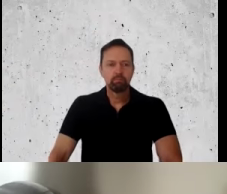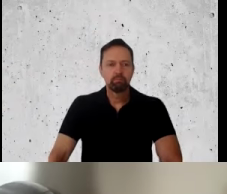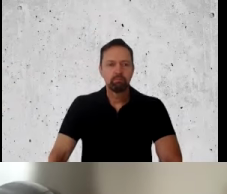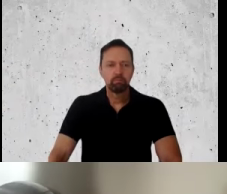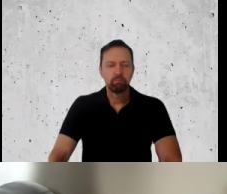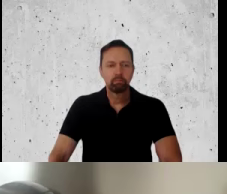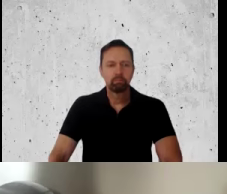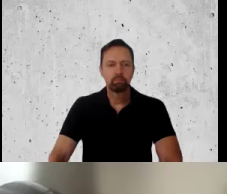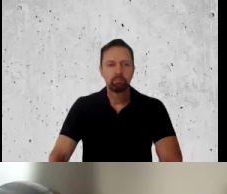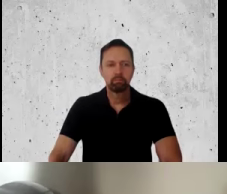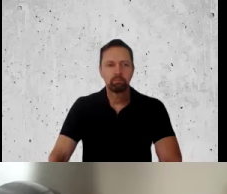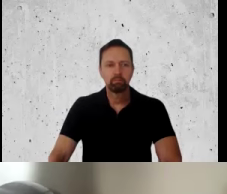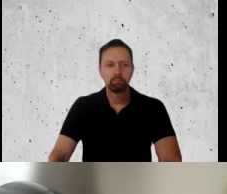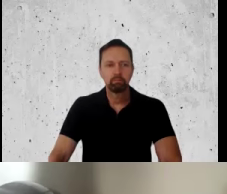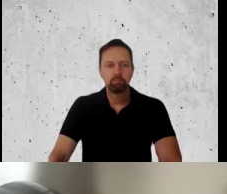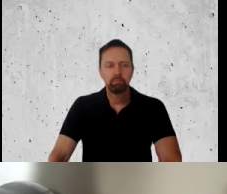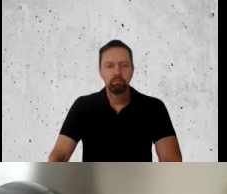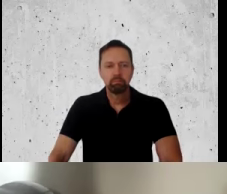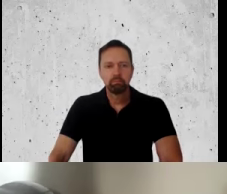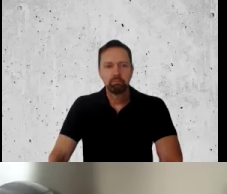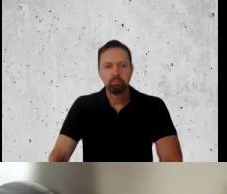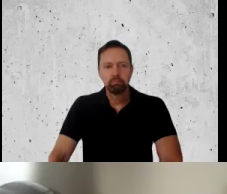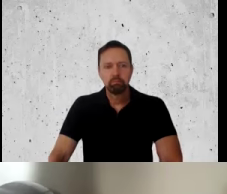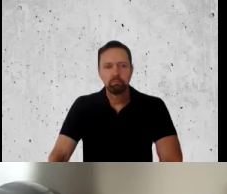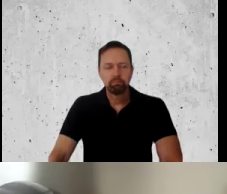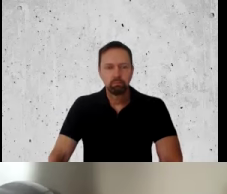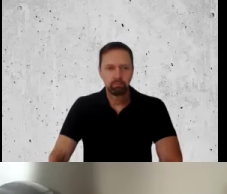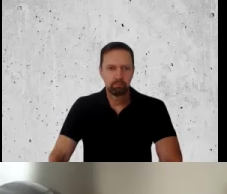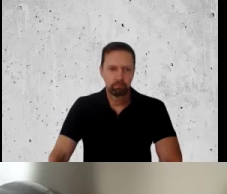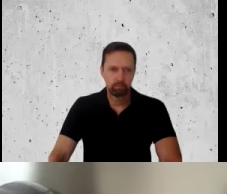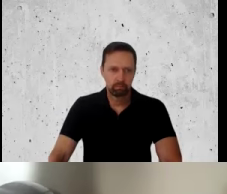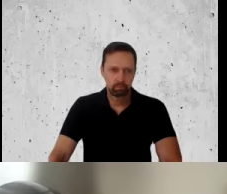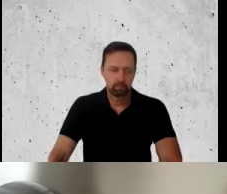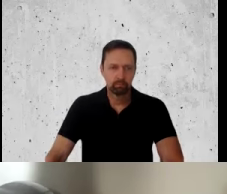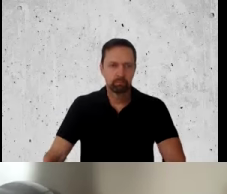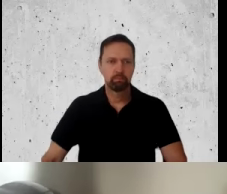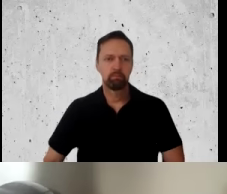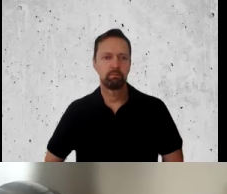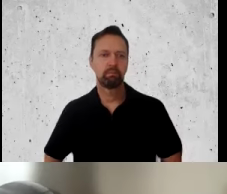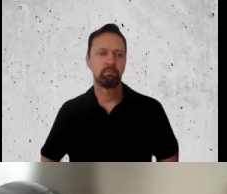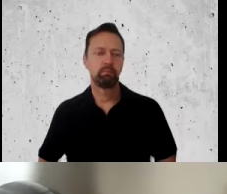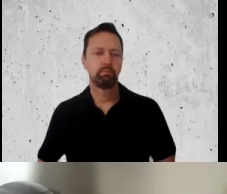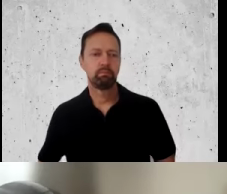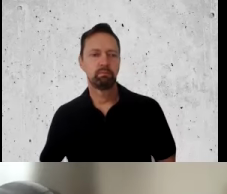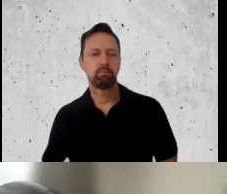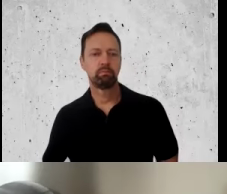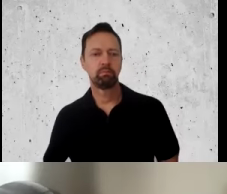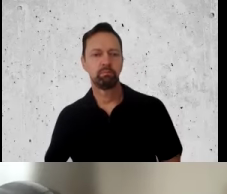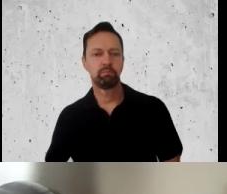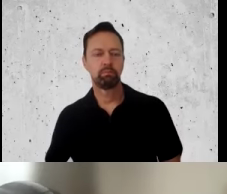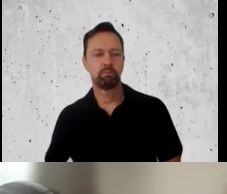tratou isso no artigo. Então, ter esse meio termo, saber adequar exatamente como fazer uma recuperação judicial é importante. E por